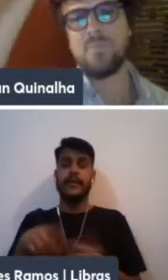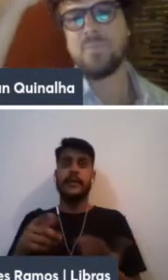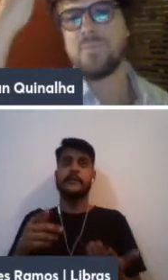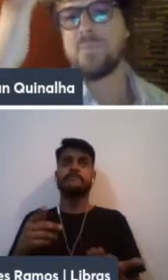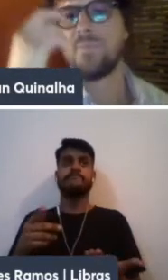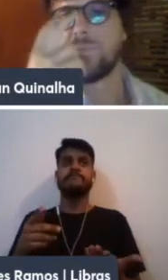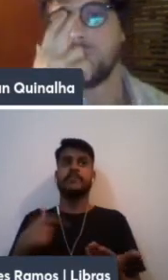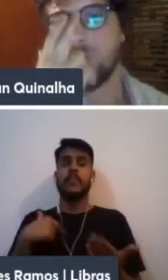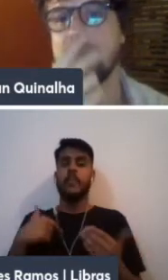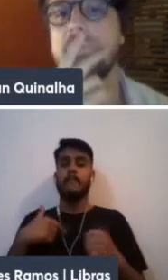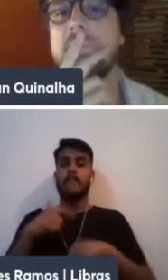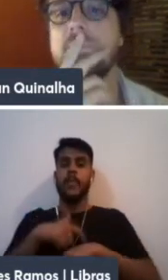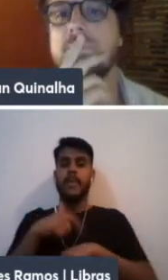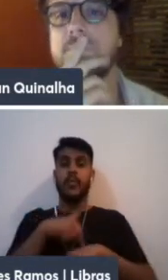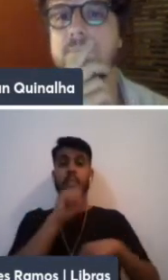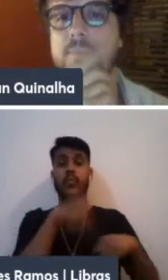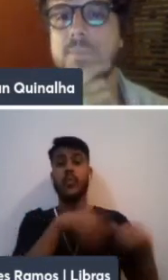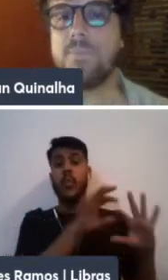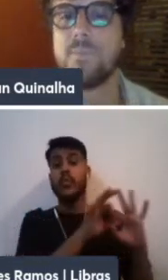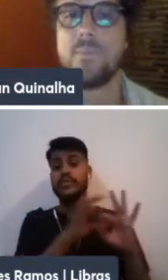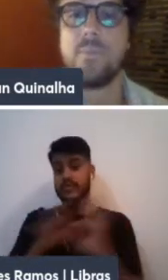a um contexto, digamos assim,